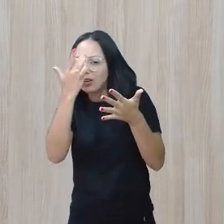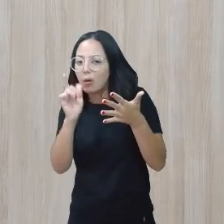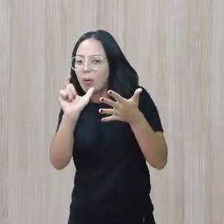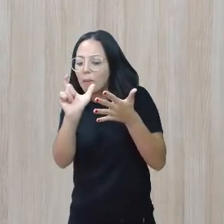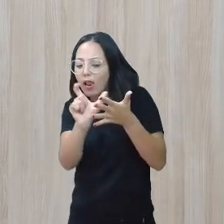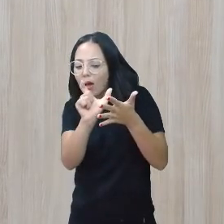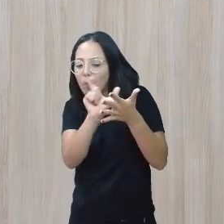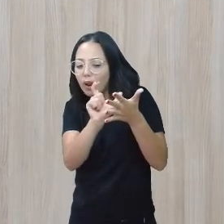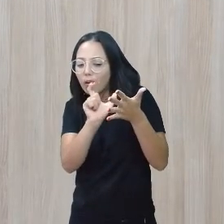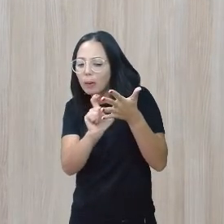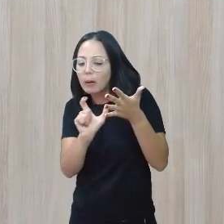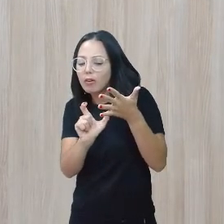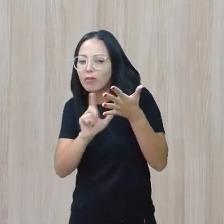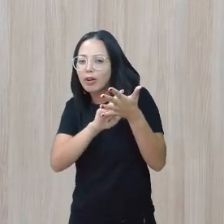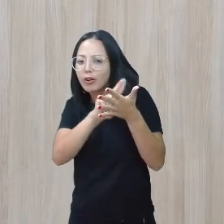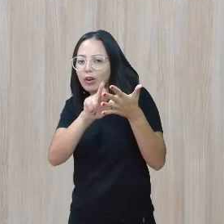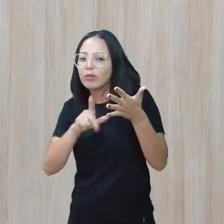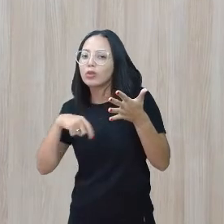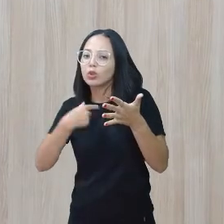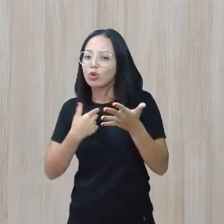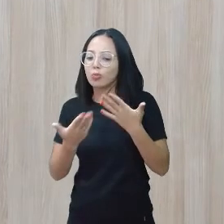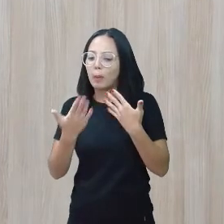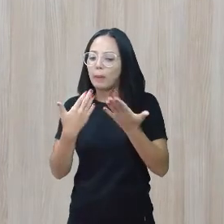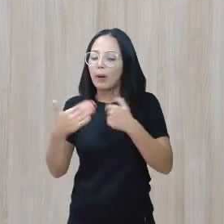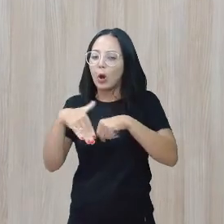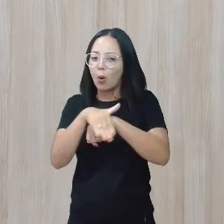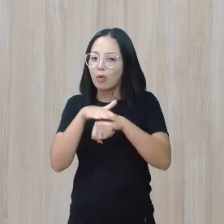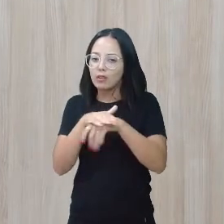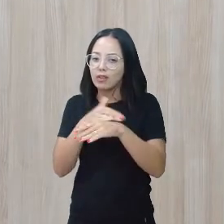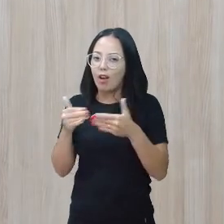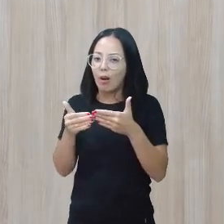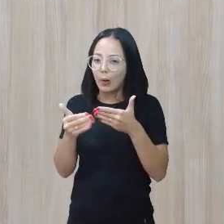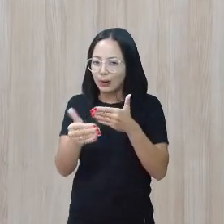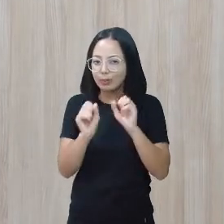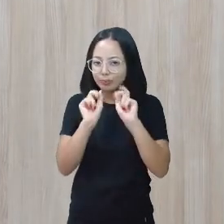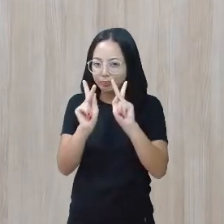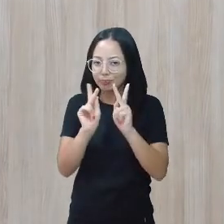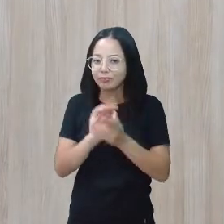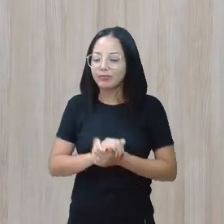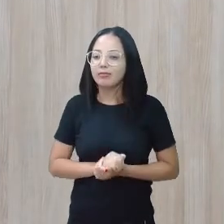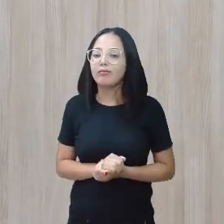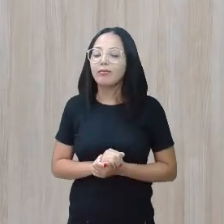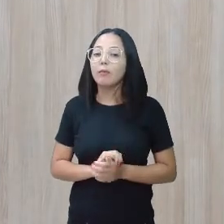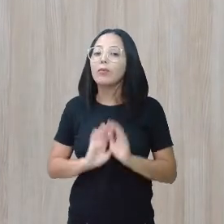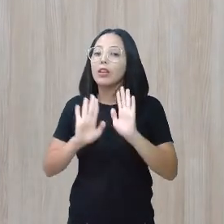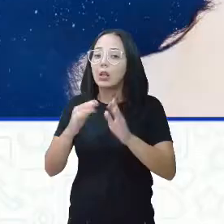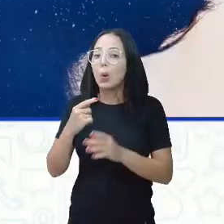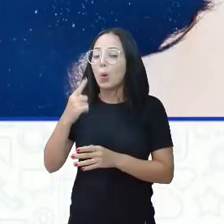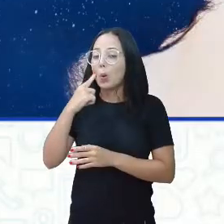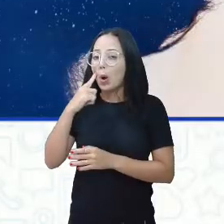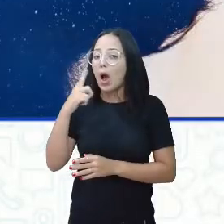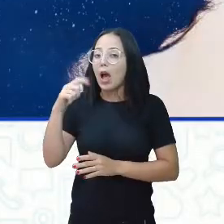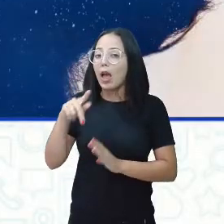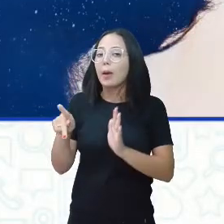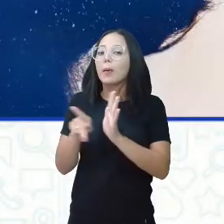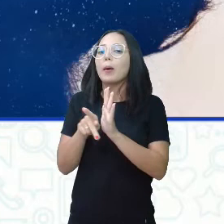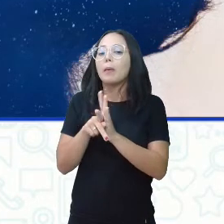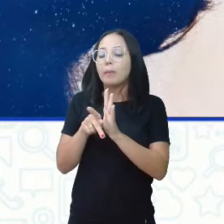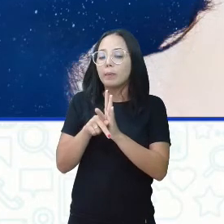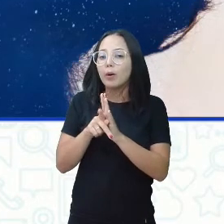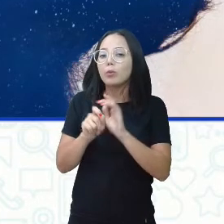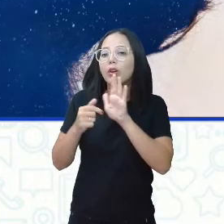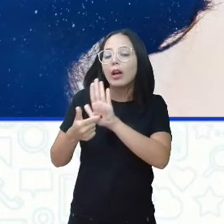vários sentidos. A gente vai conversar mais um pouquinho da polissemia, tá certo? A polissemia é uma palavra ou locução que